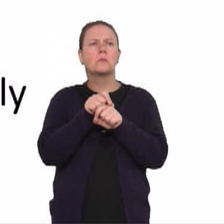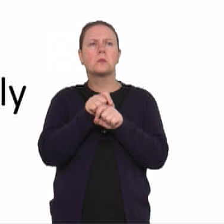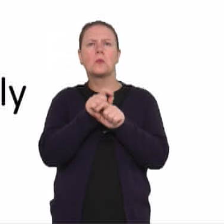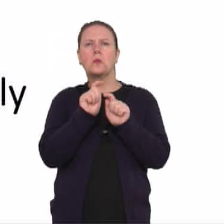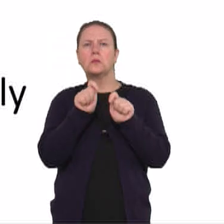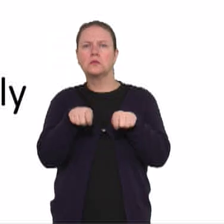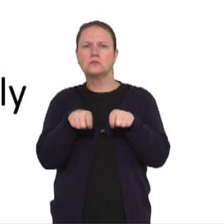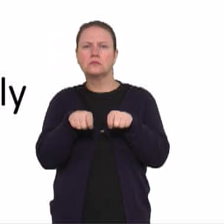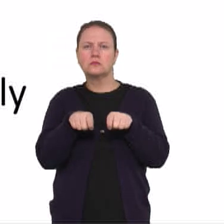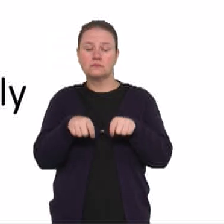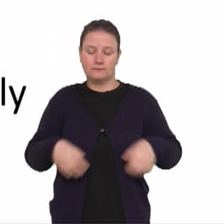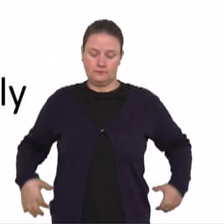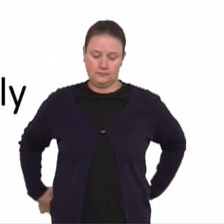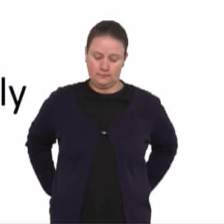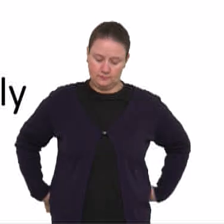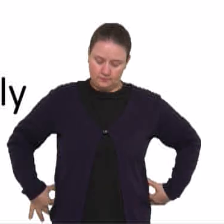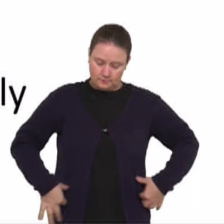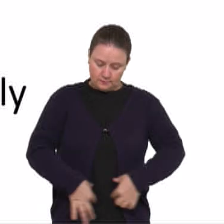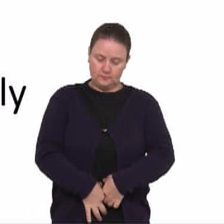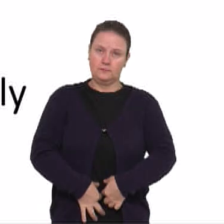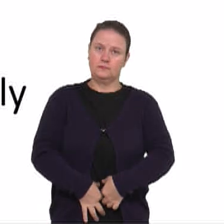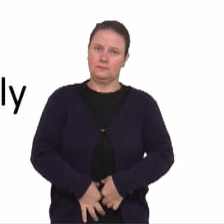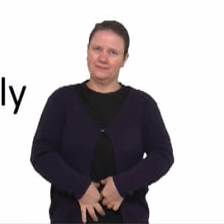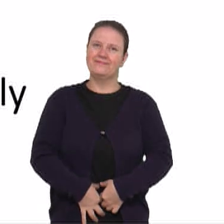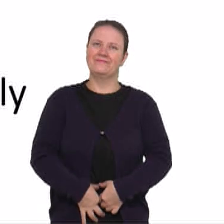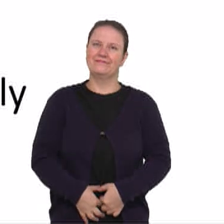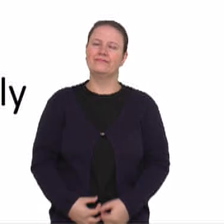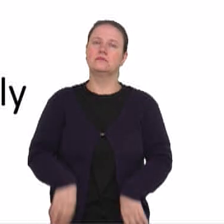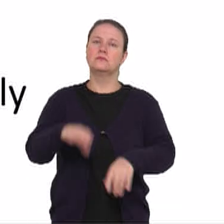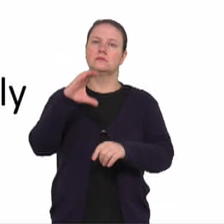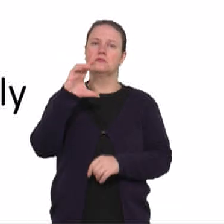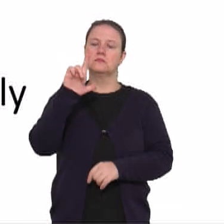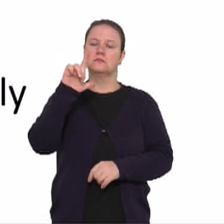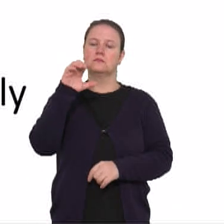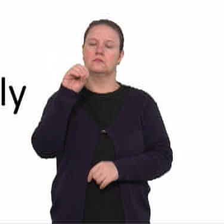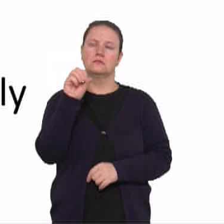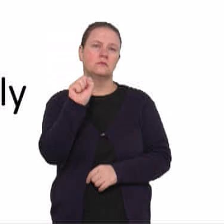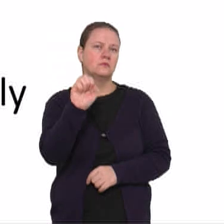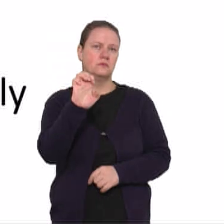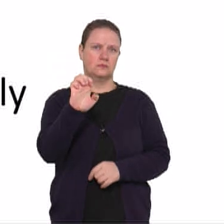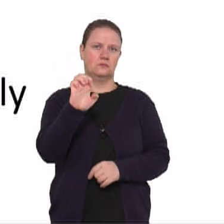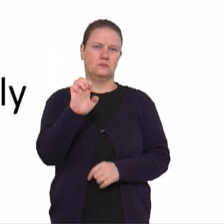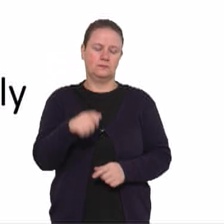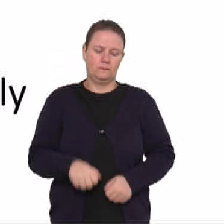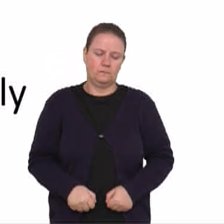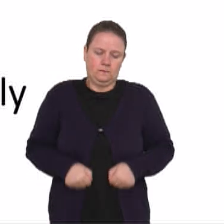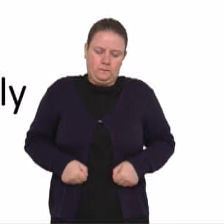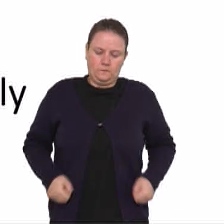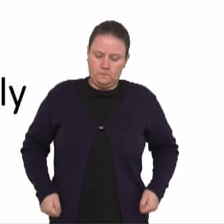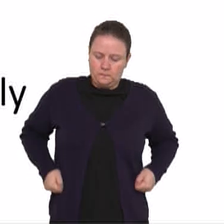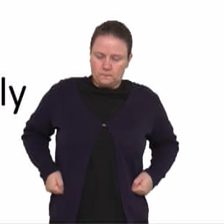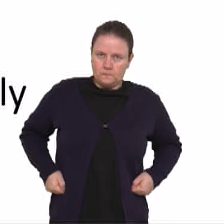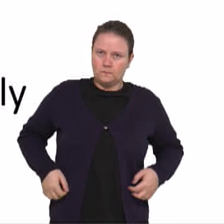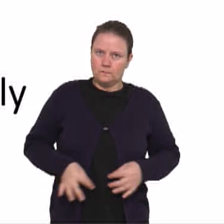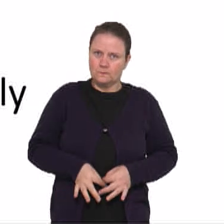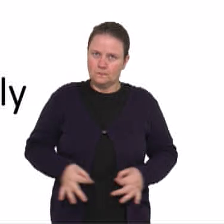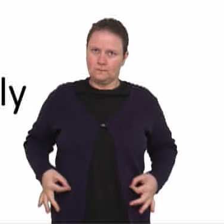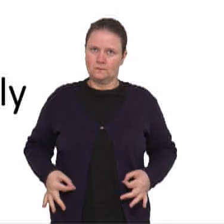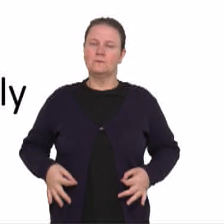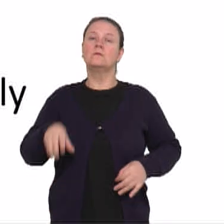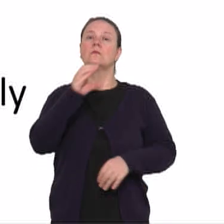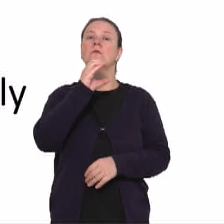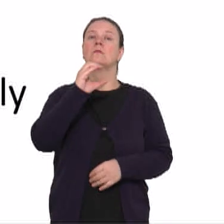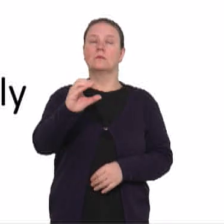a cintura. To hold in clothes. Para segurar as roupas. O que será? E a